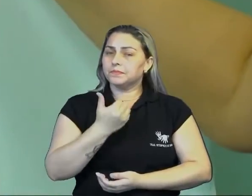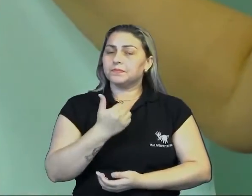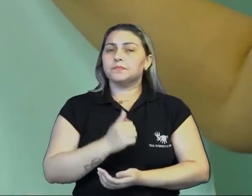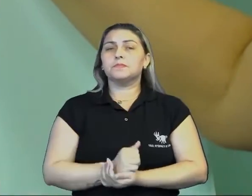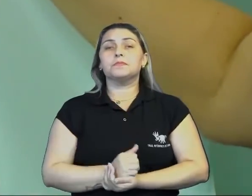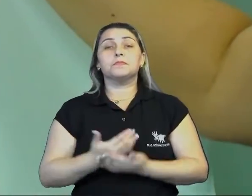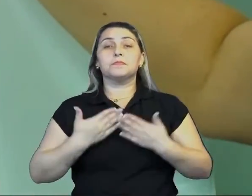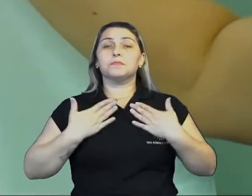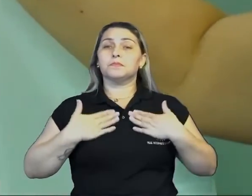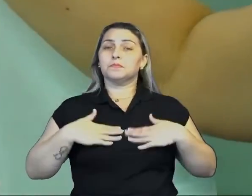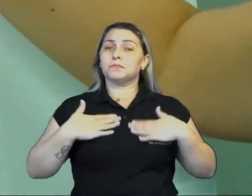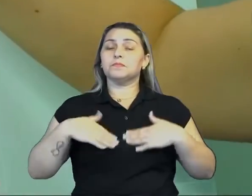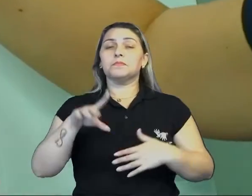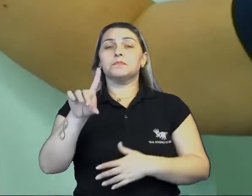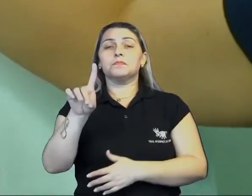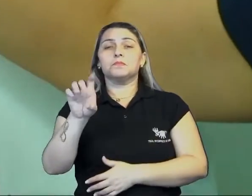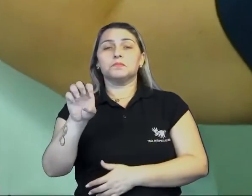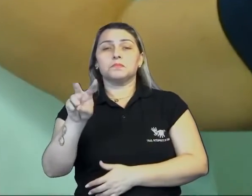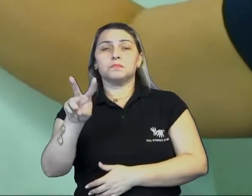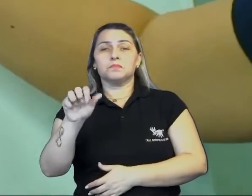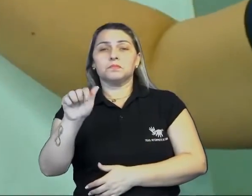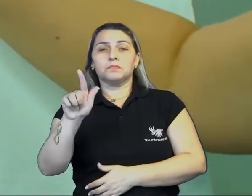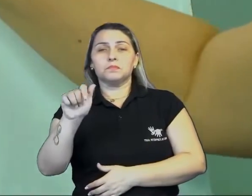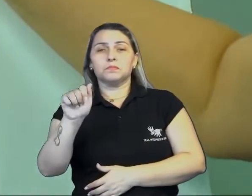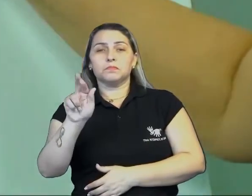bem, devagarinho,